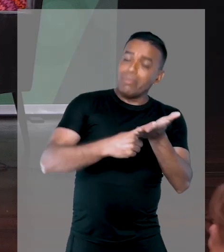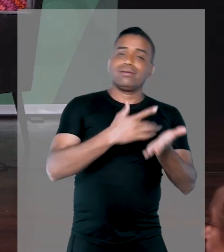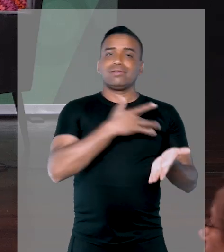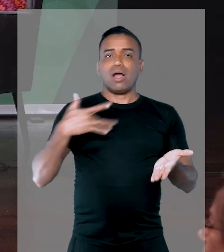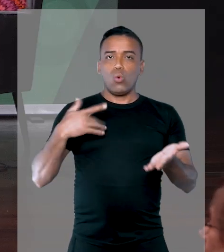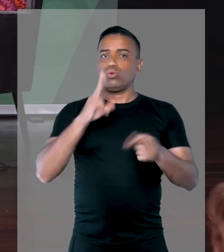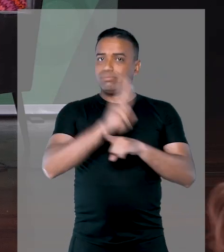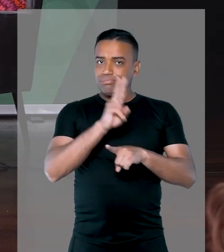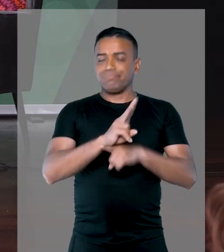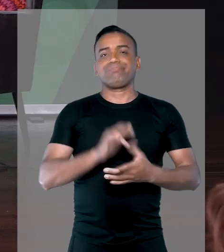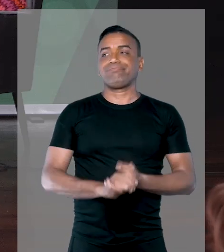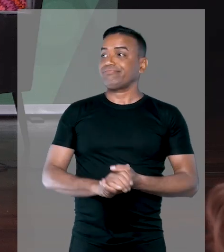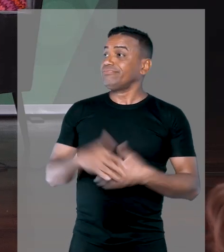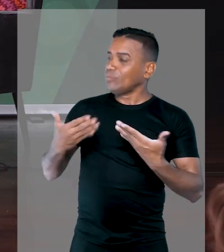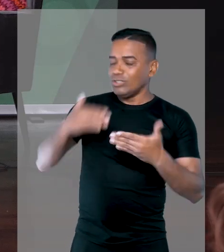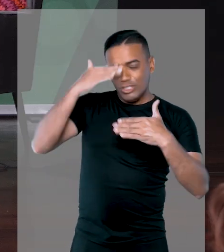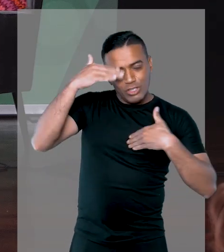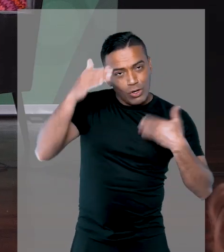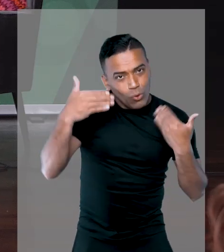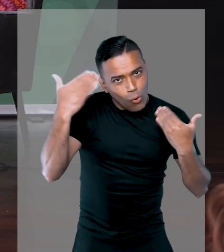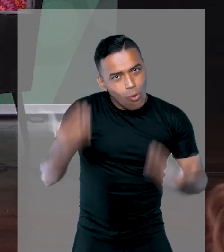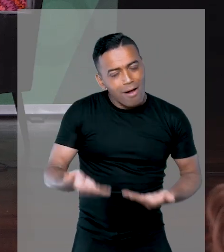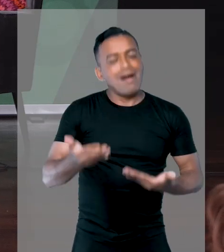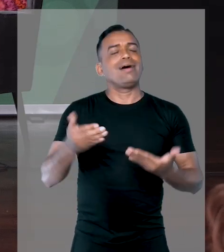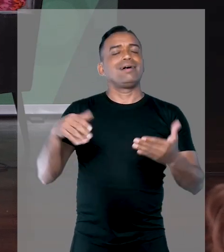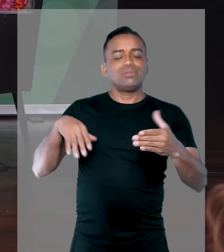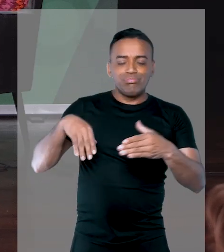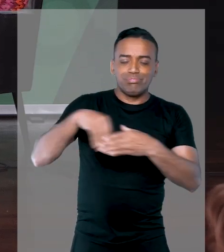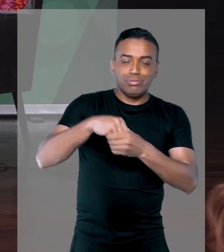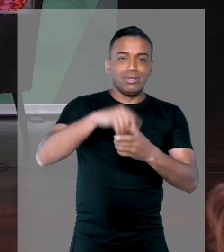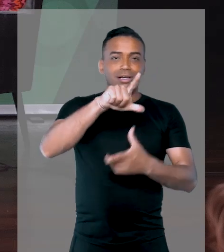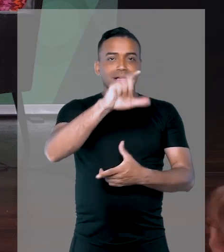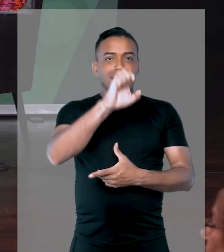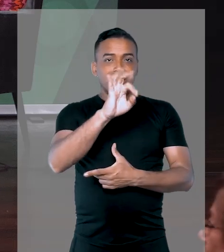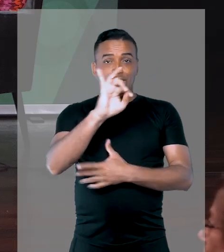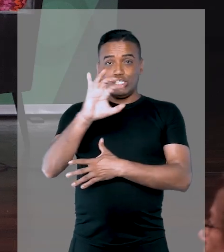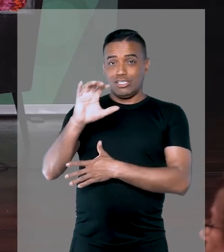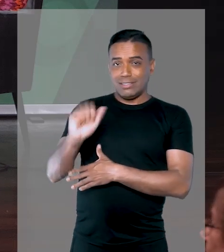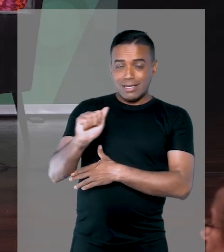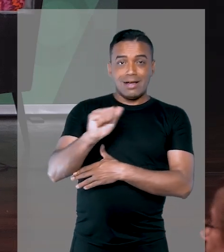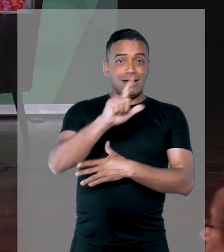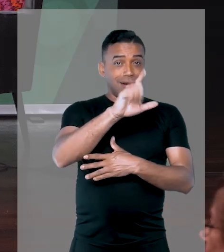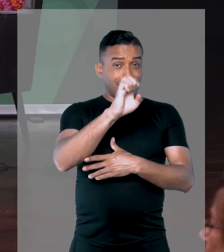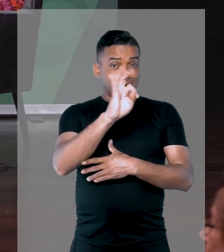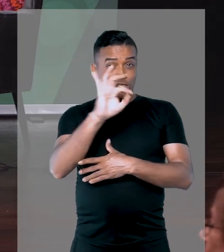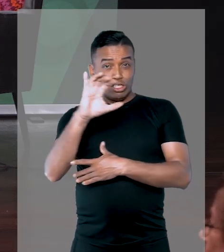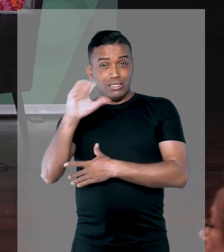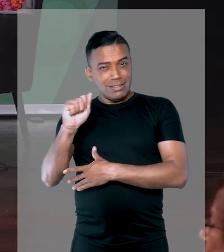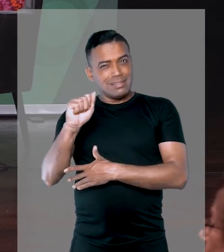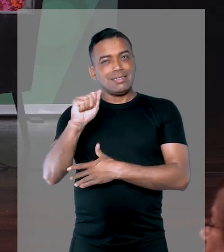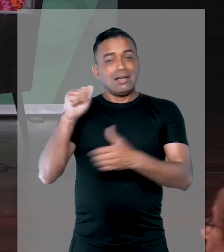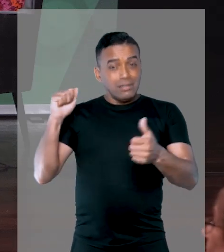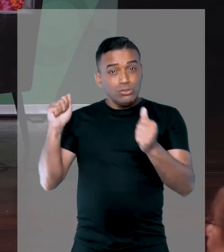A gente também, viu? Se sente muito honrada em ter a Letícia aqui nesse palco e do outro lado, né? Porque ela também